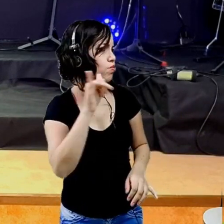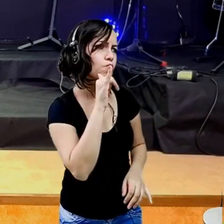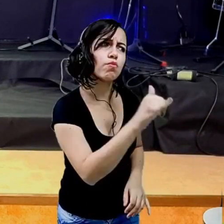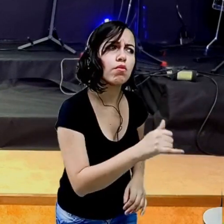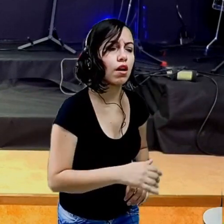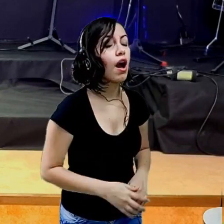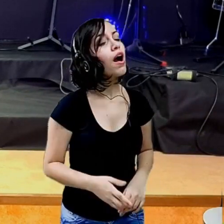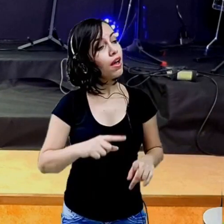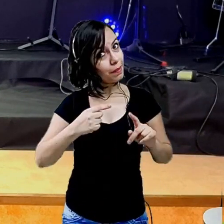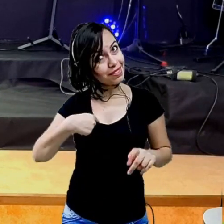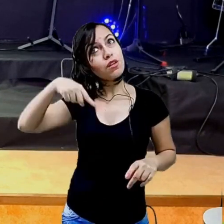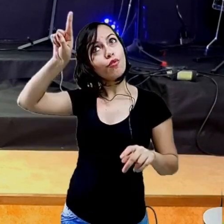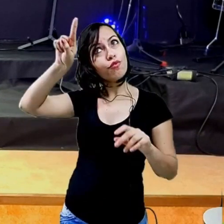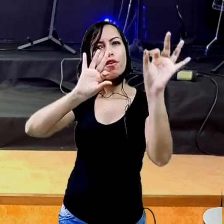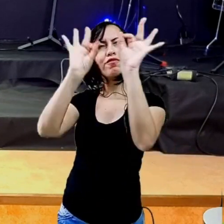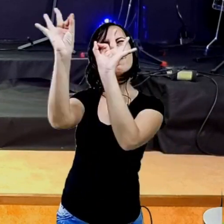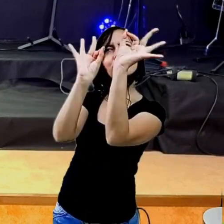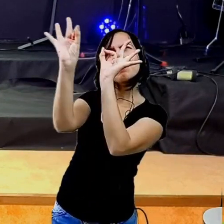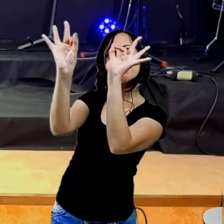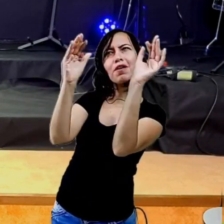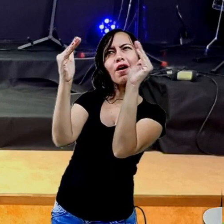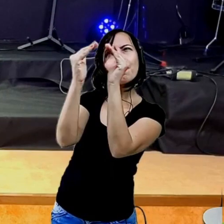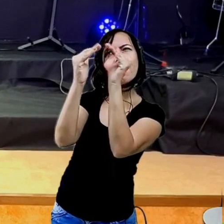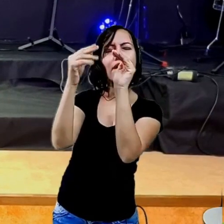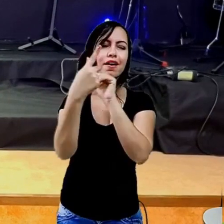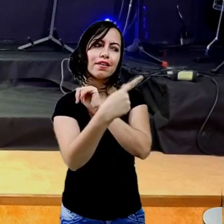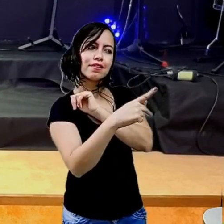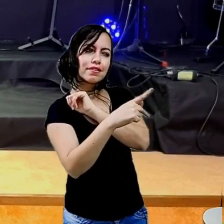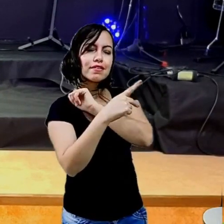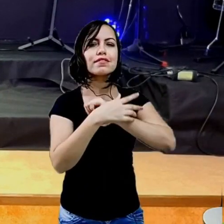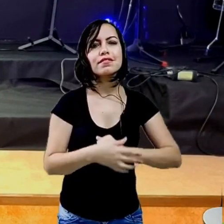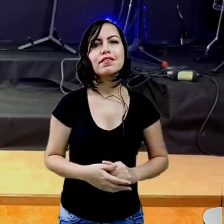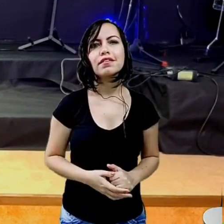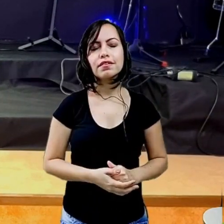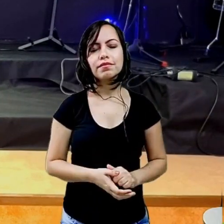pois vou preparar-vos lugar. E Jesus